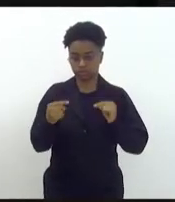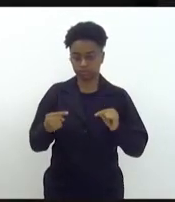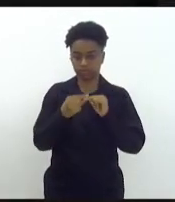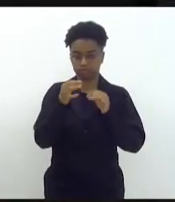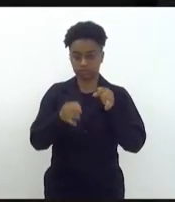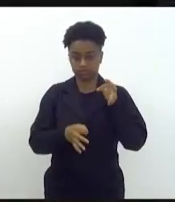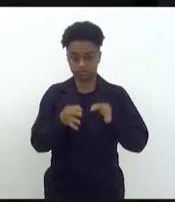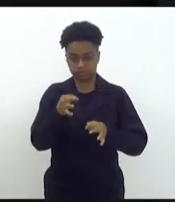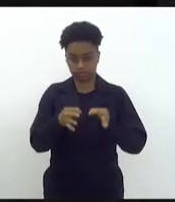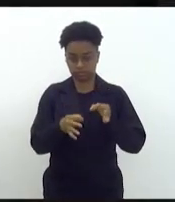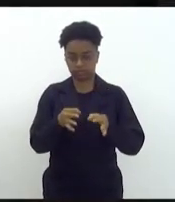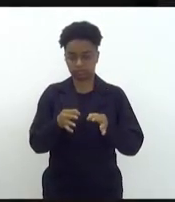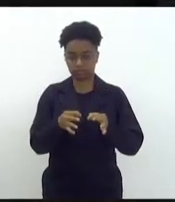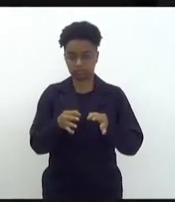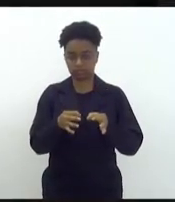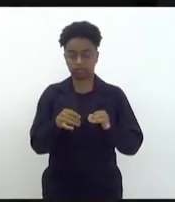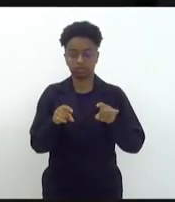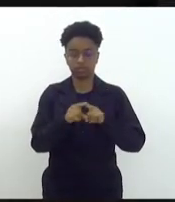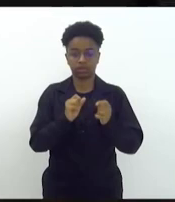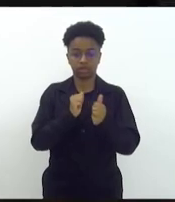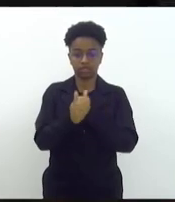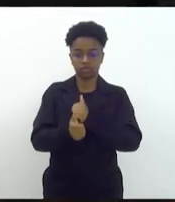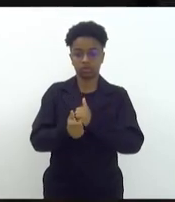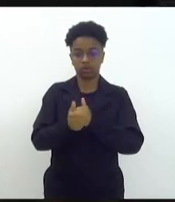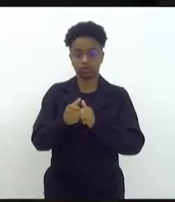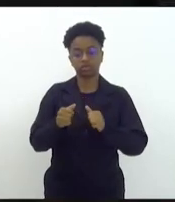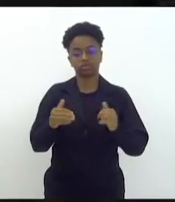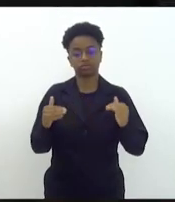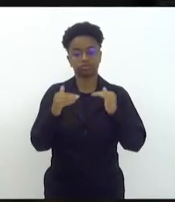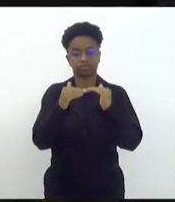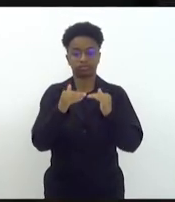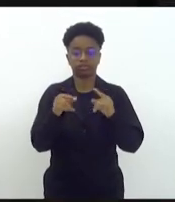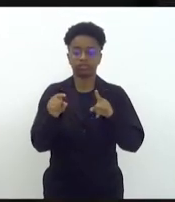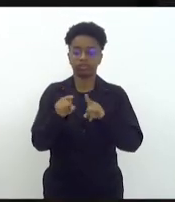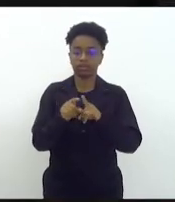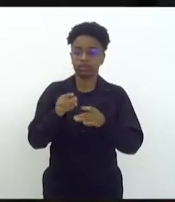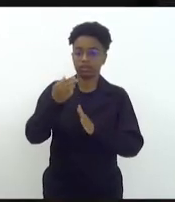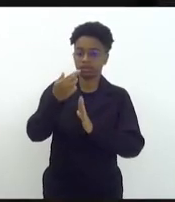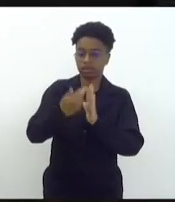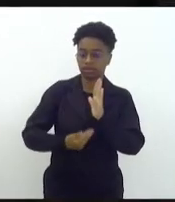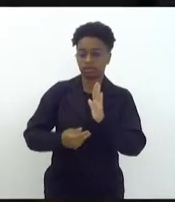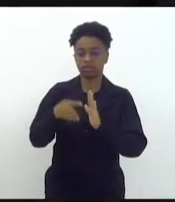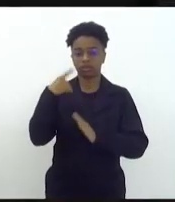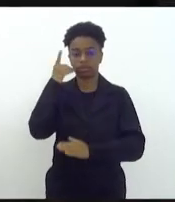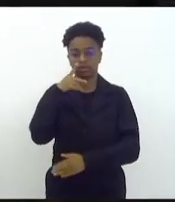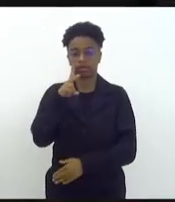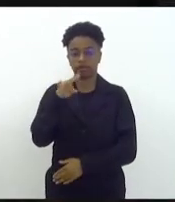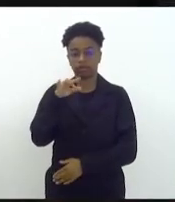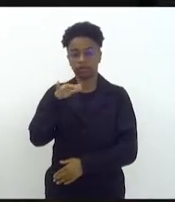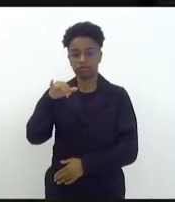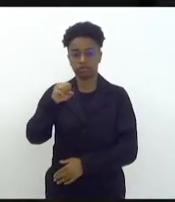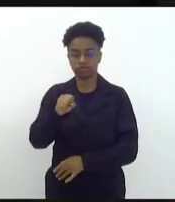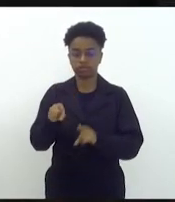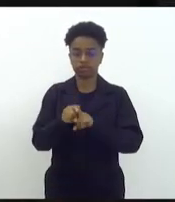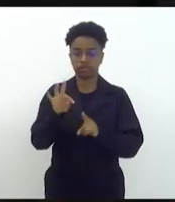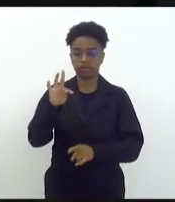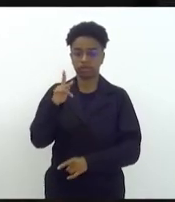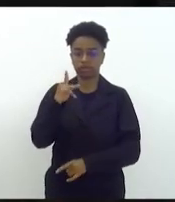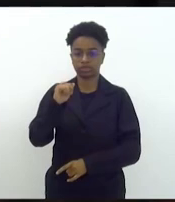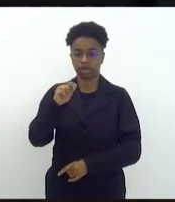juridicidade e de esporte e lazer favorável relatores deputados Vinícius cozzolino Thiago galhasso